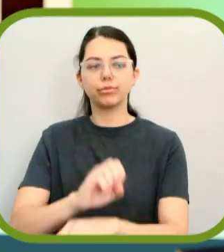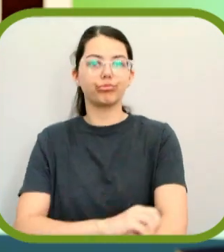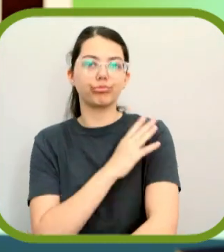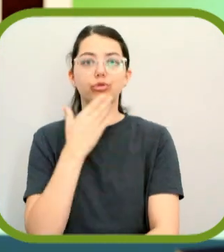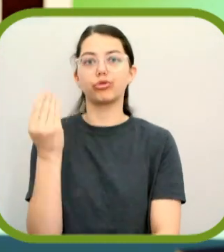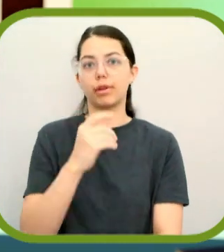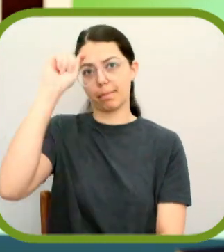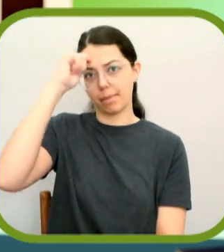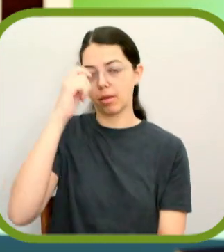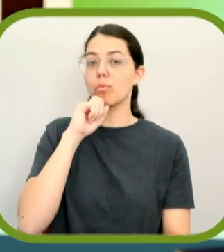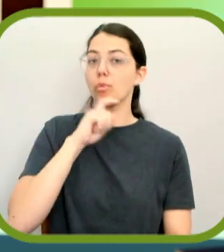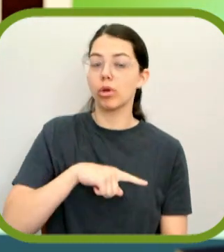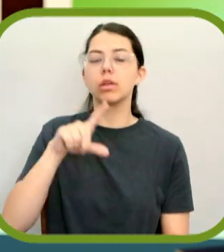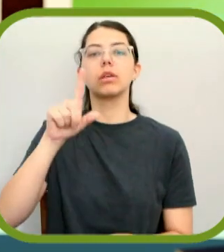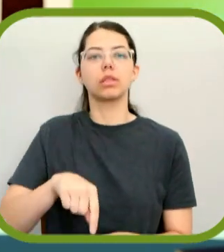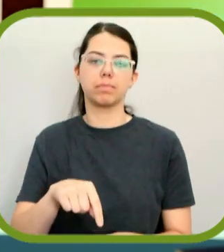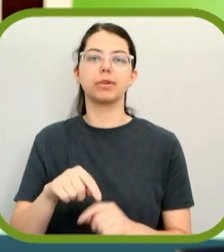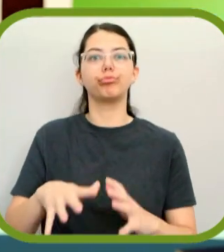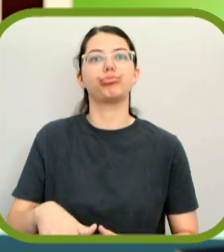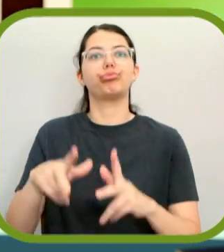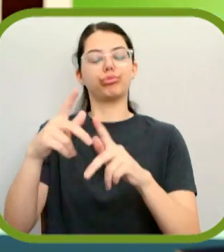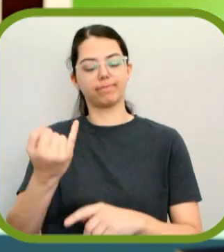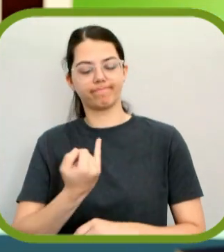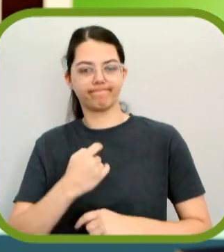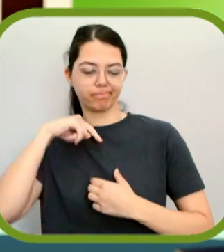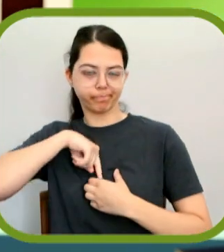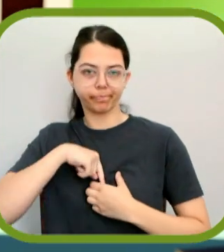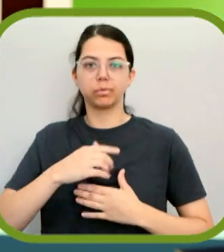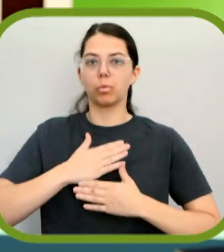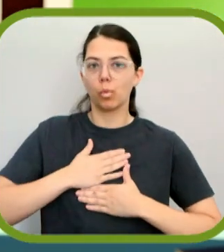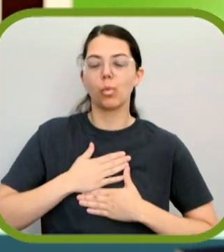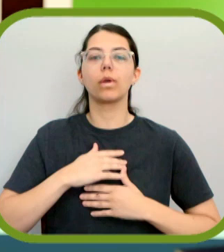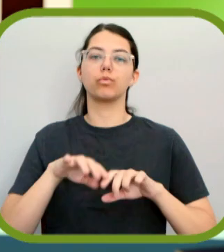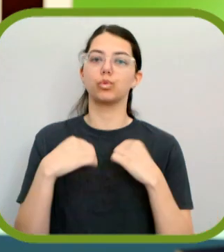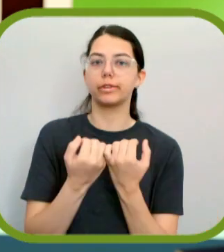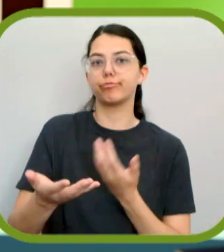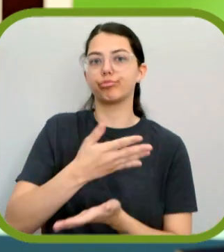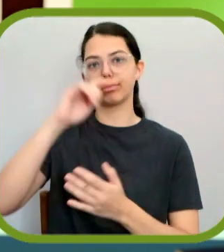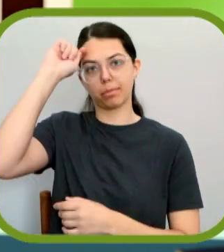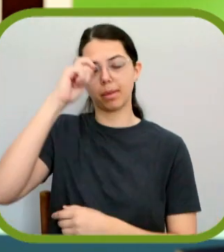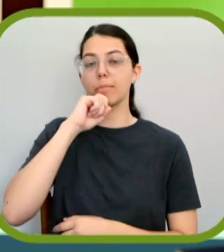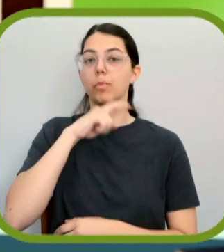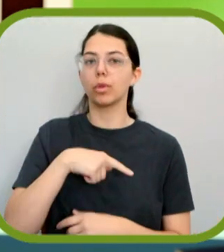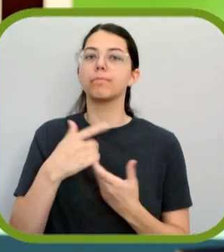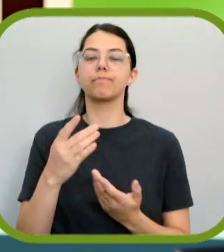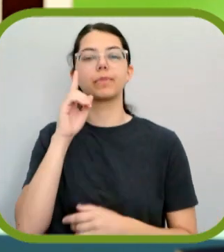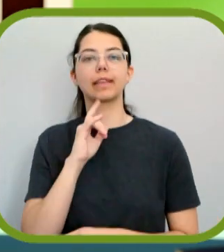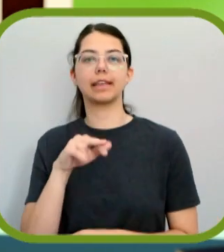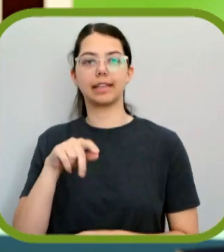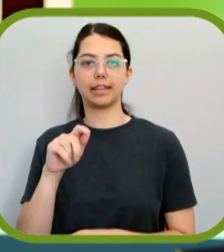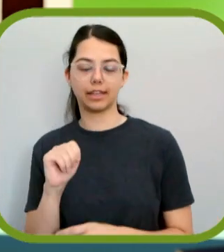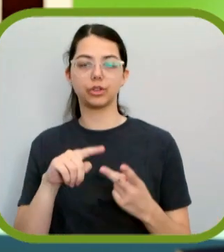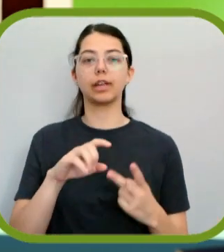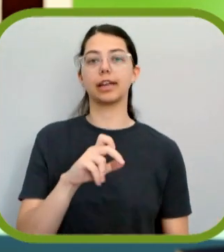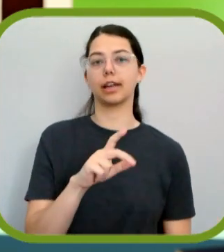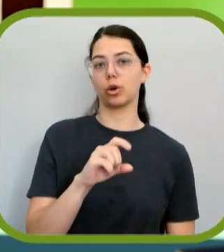psicológico e emocional dos jovens, como podem comprometer o seu desenvolvimento pessoal e social. São convidadas deste debate Inês Marinho e Carolina